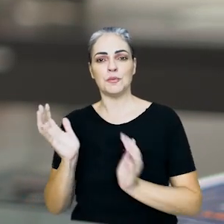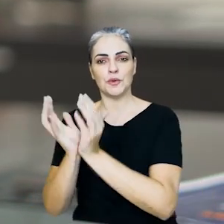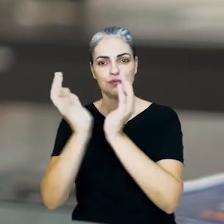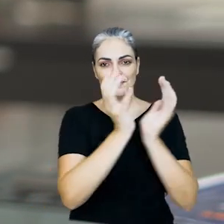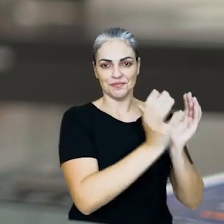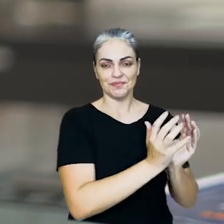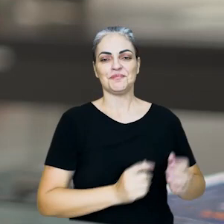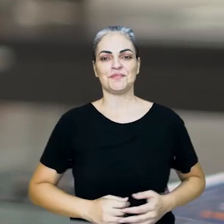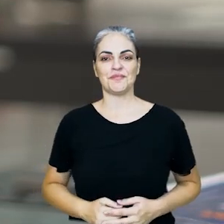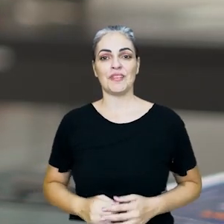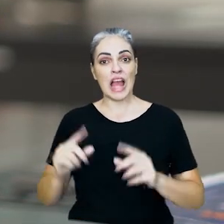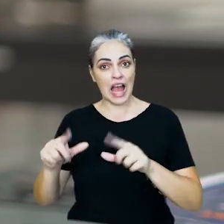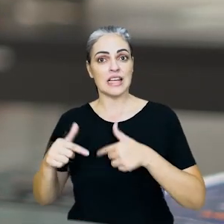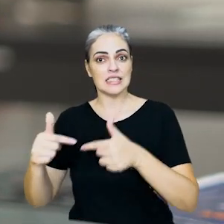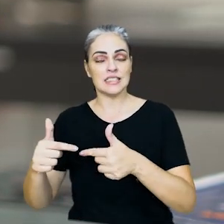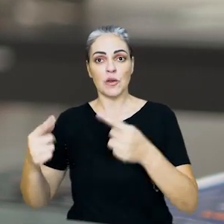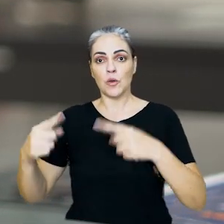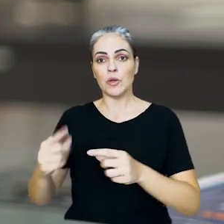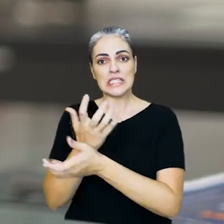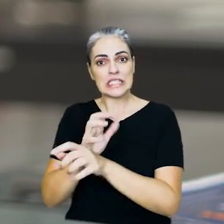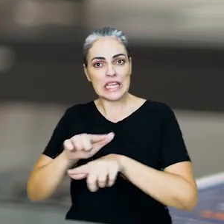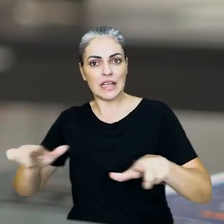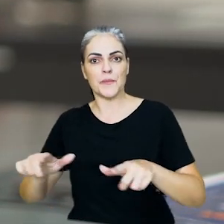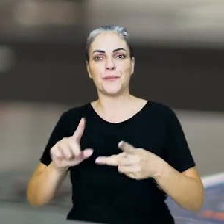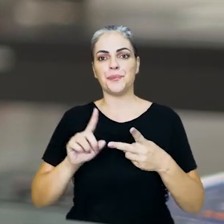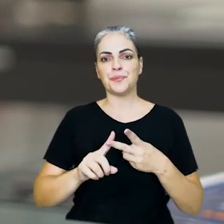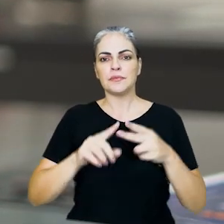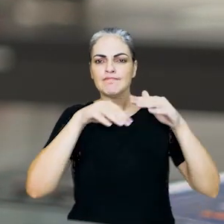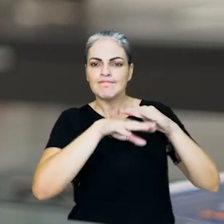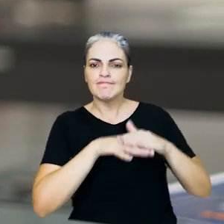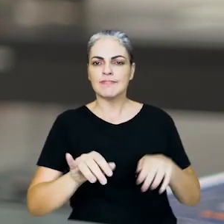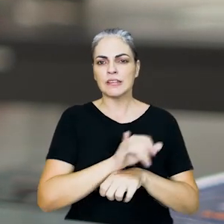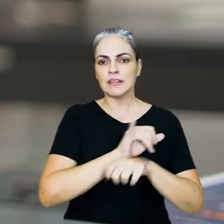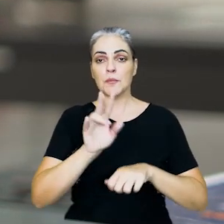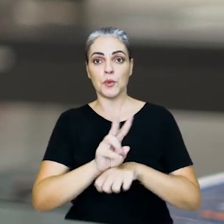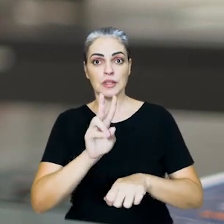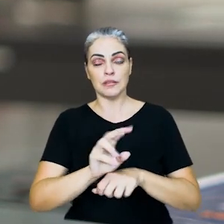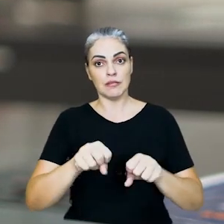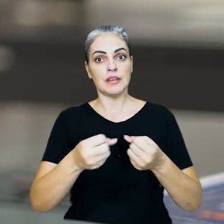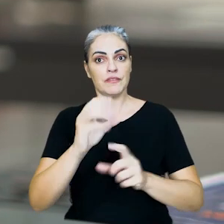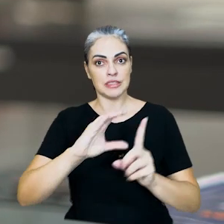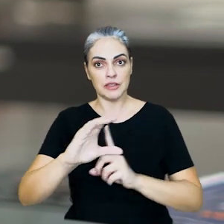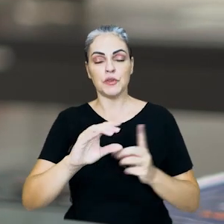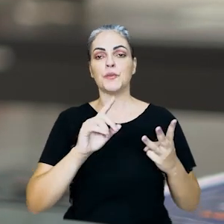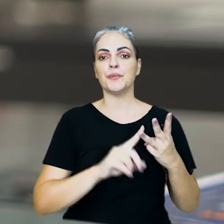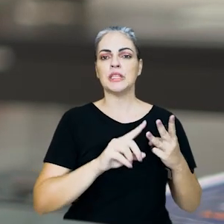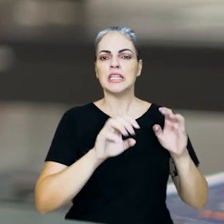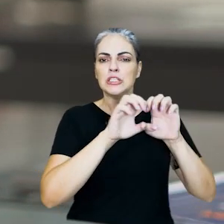abrangem 5 eixos temáticos: ações de enfrentamento à seca e estiagem, estoques estratégicos em proteção e defesa